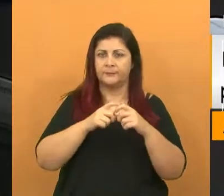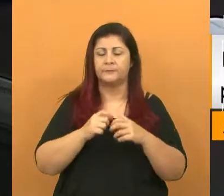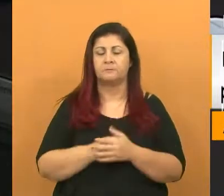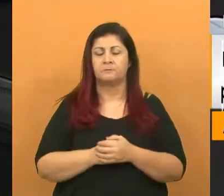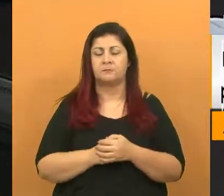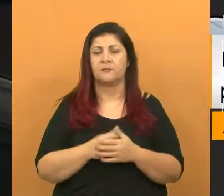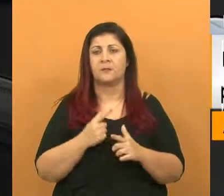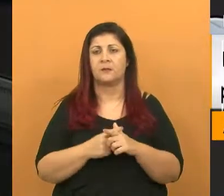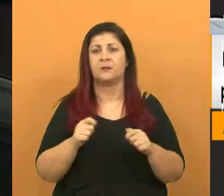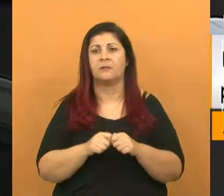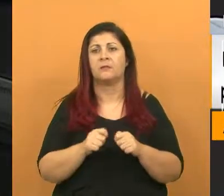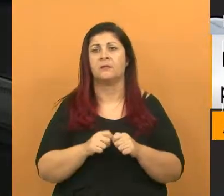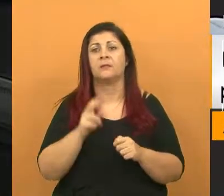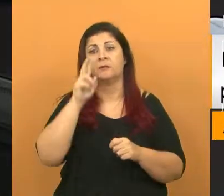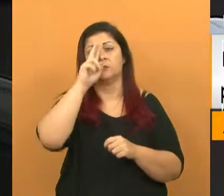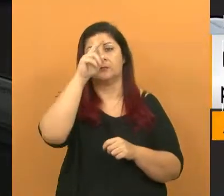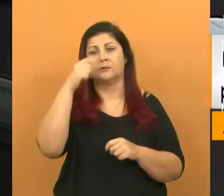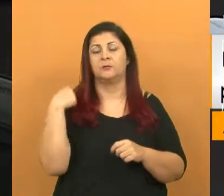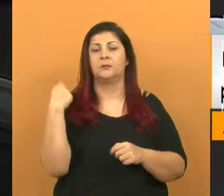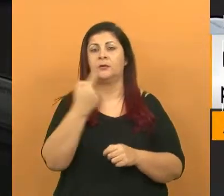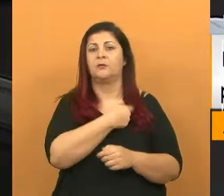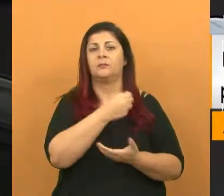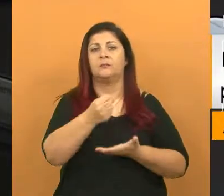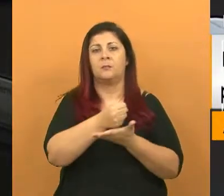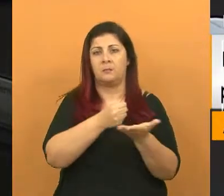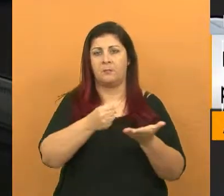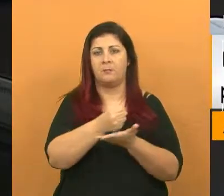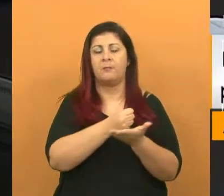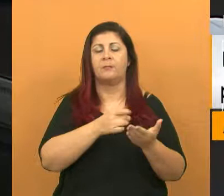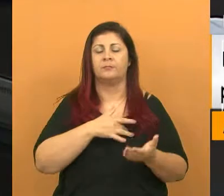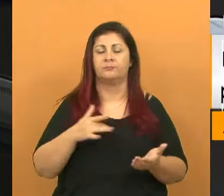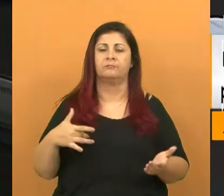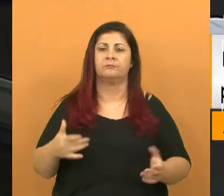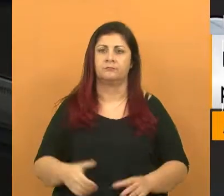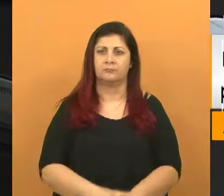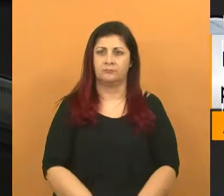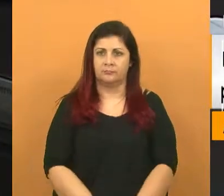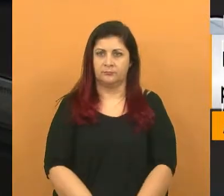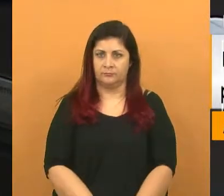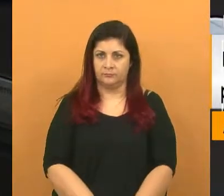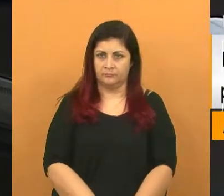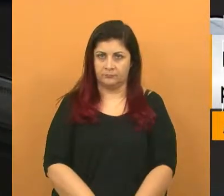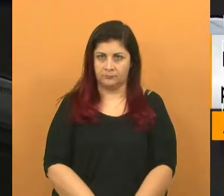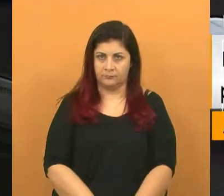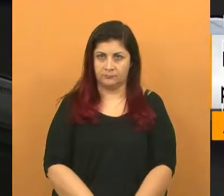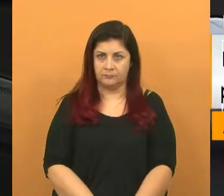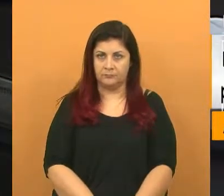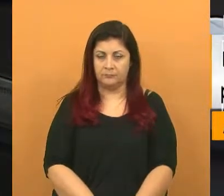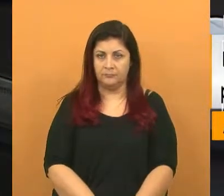isso fortalece muito a base da saúde pública no município.